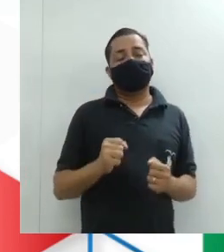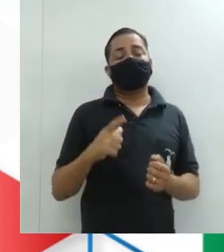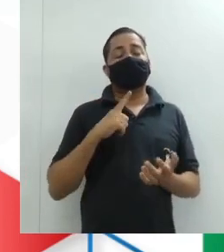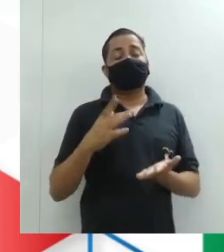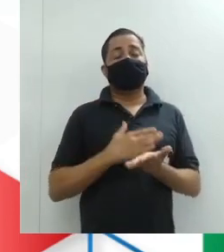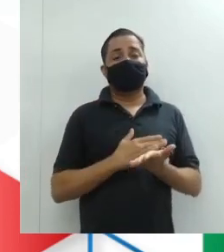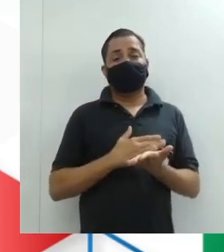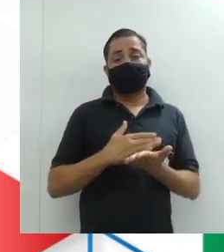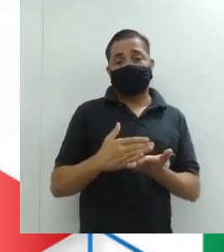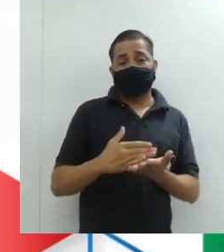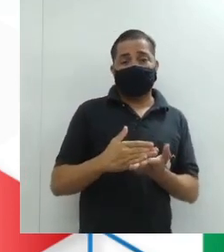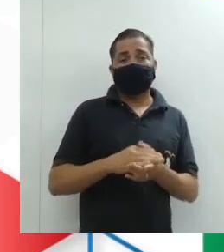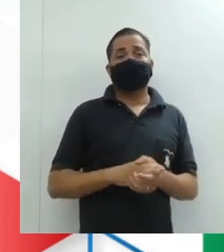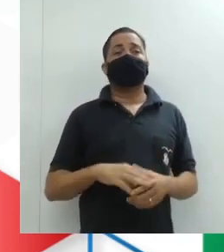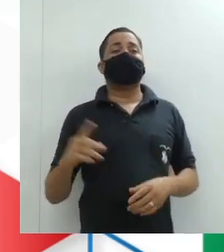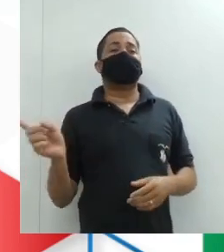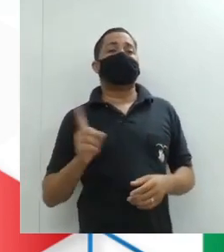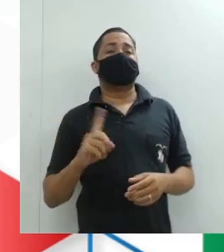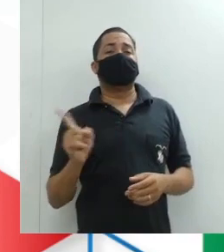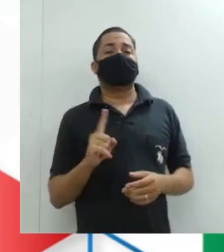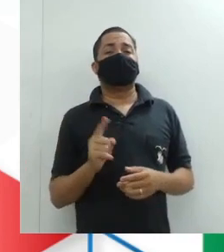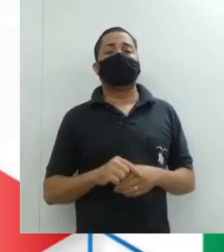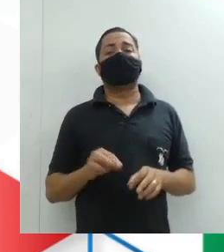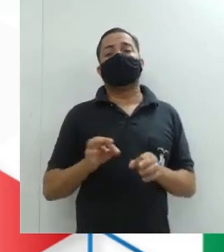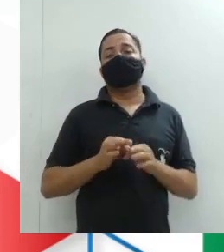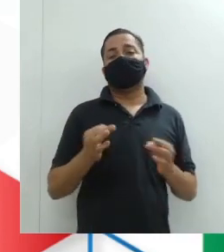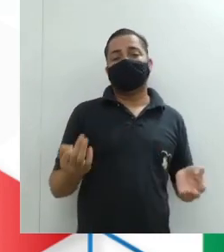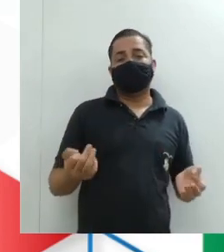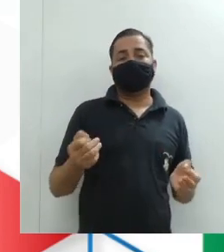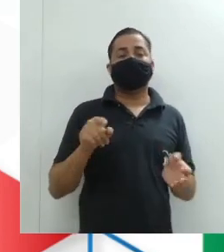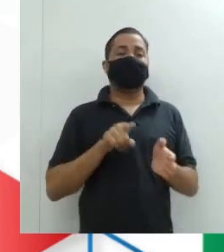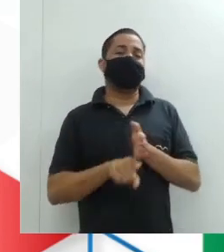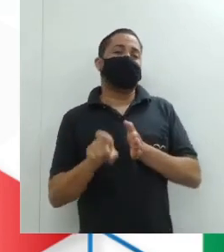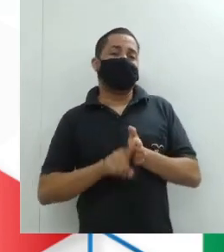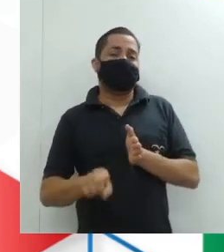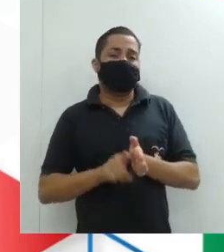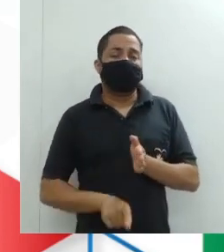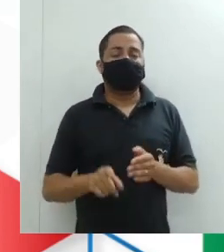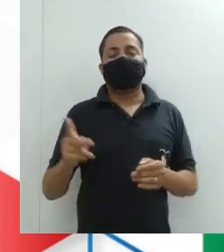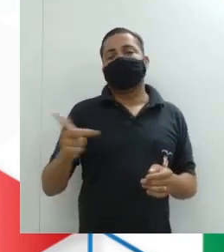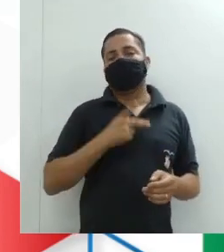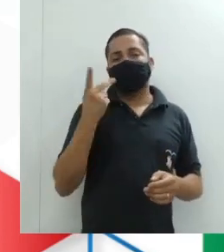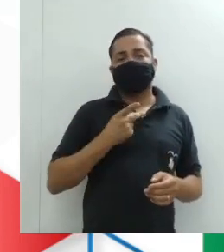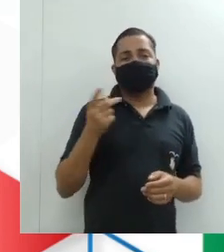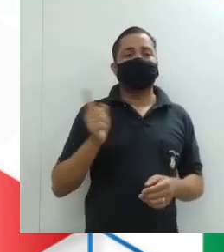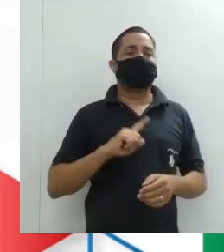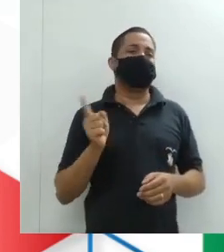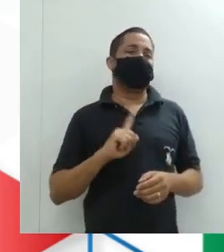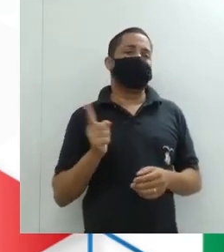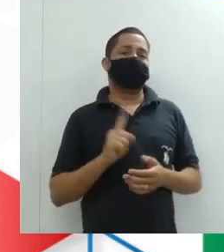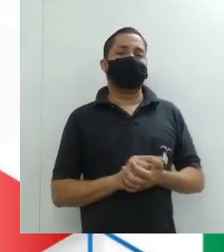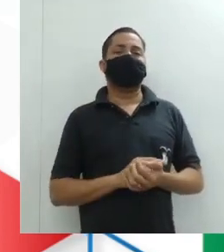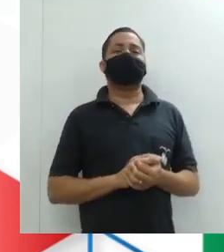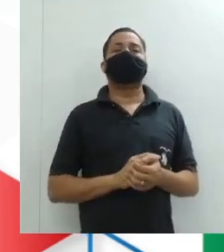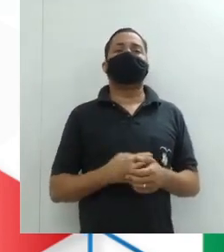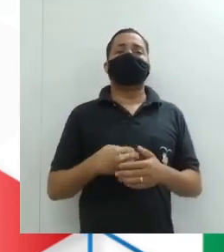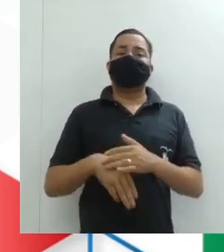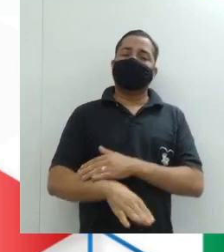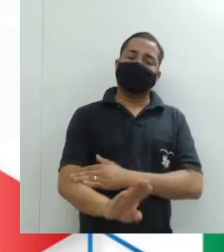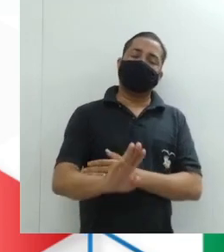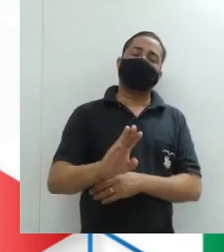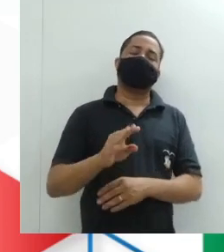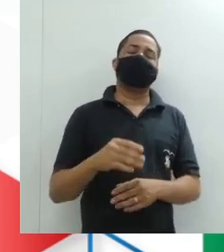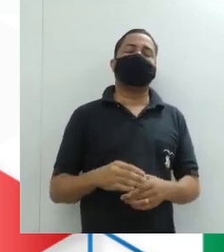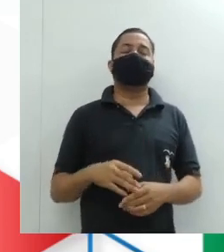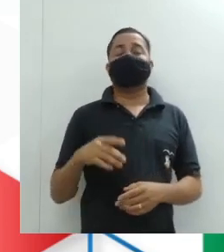de partida a negação do comum e o questionamento, dizer não aos hábitos e costumes